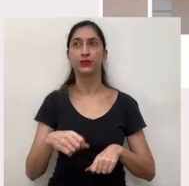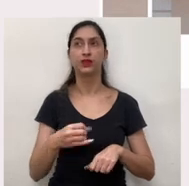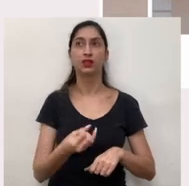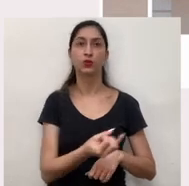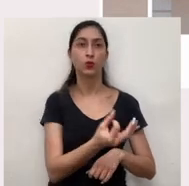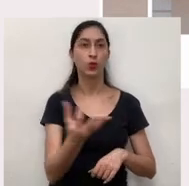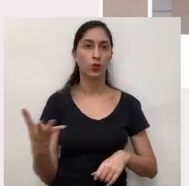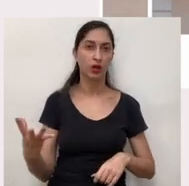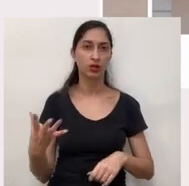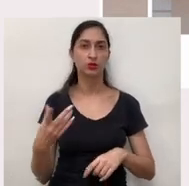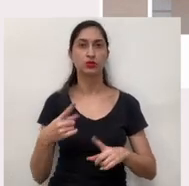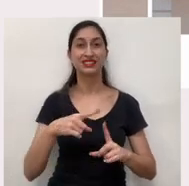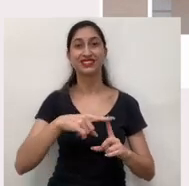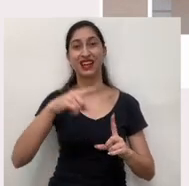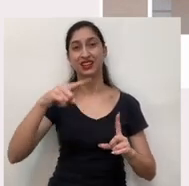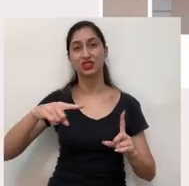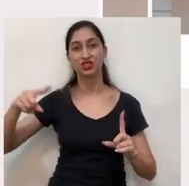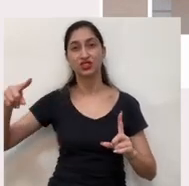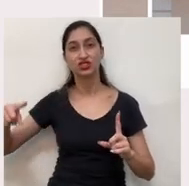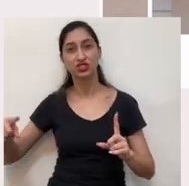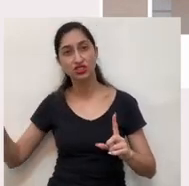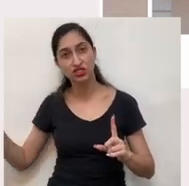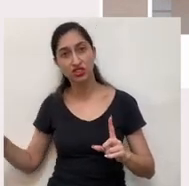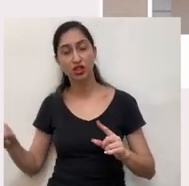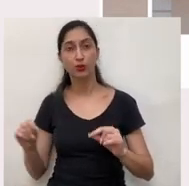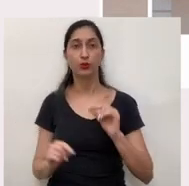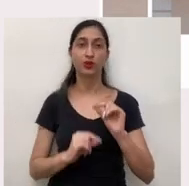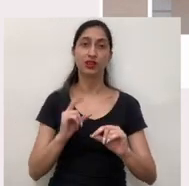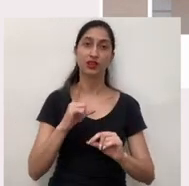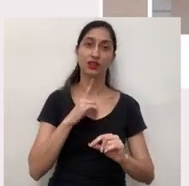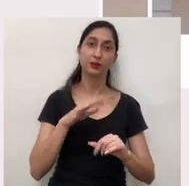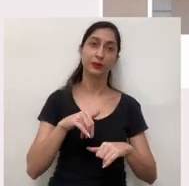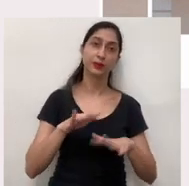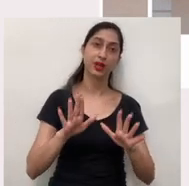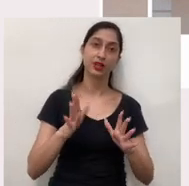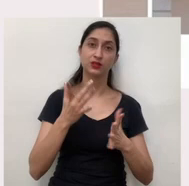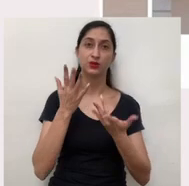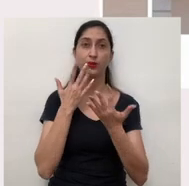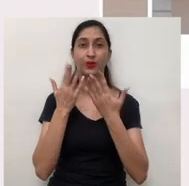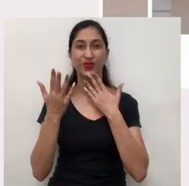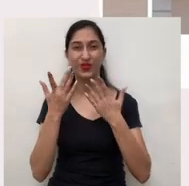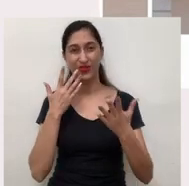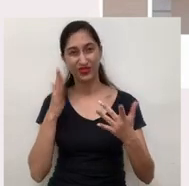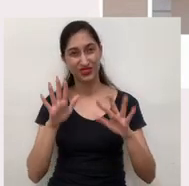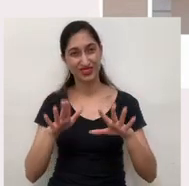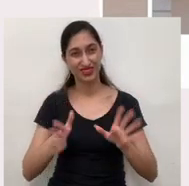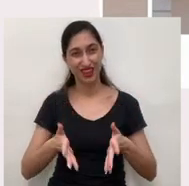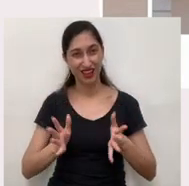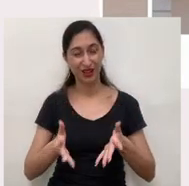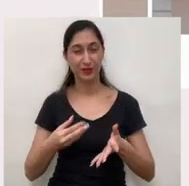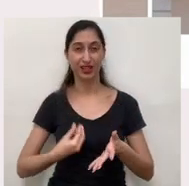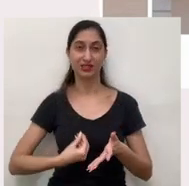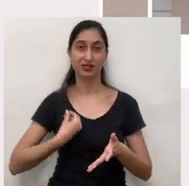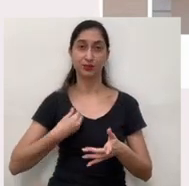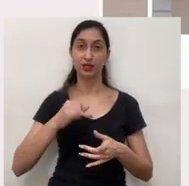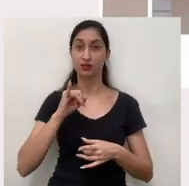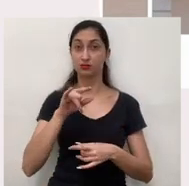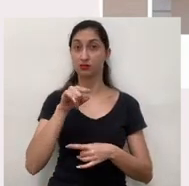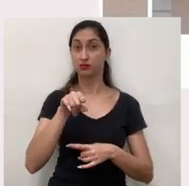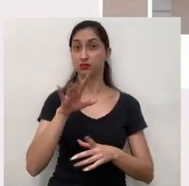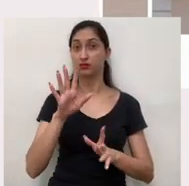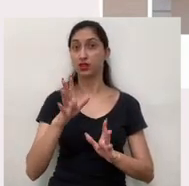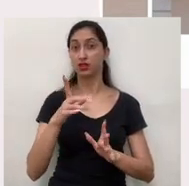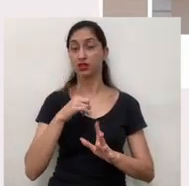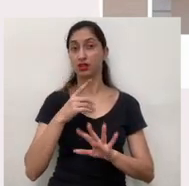numerar, fazer uma estatística do que tem mais. As próprias cores estão em transformação, porque se você faz